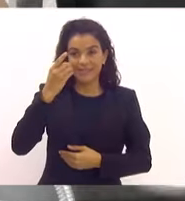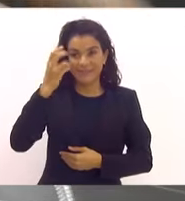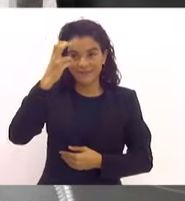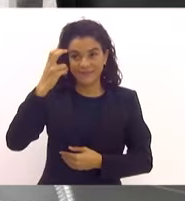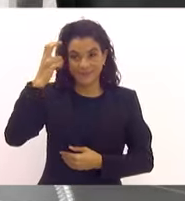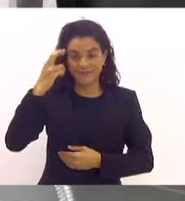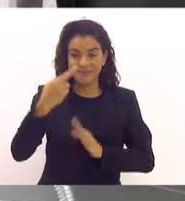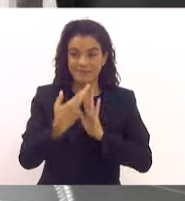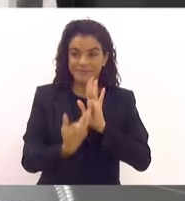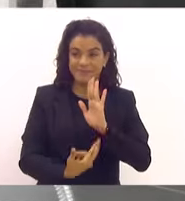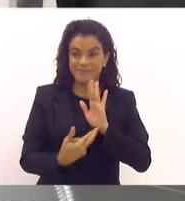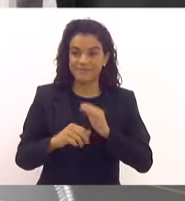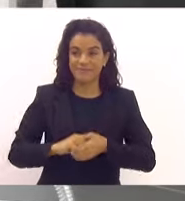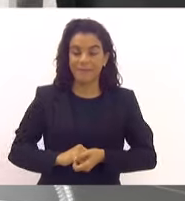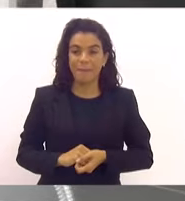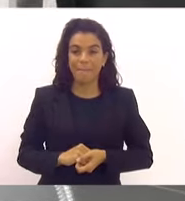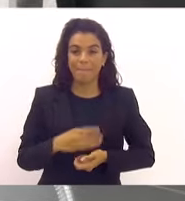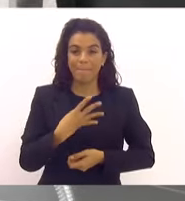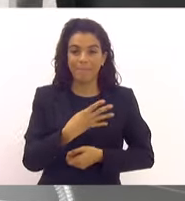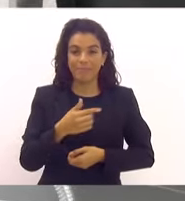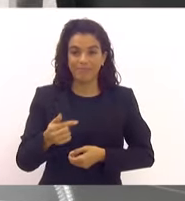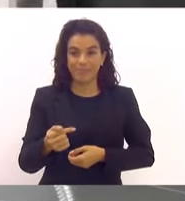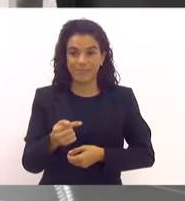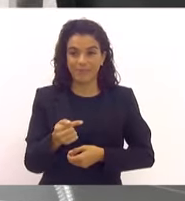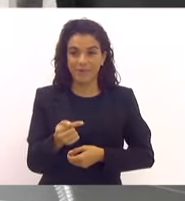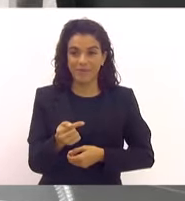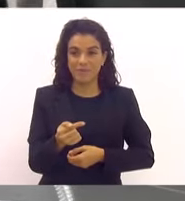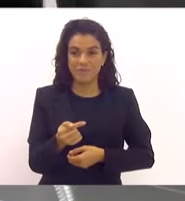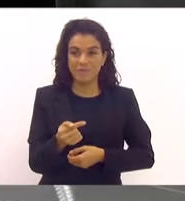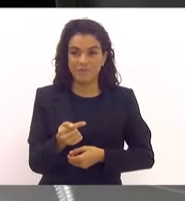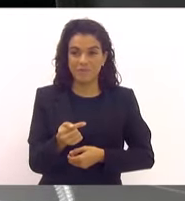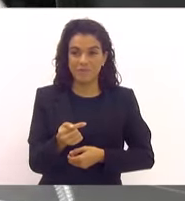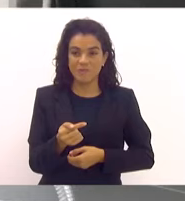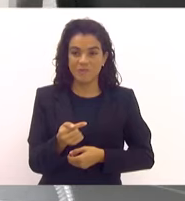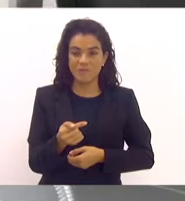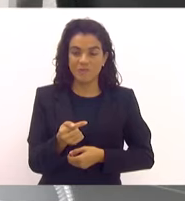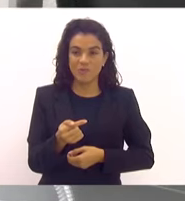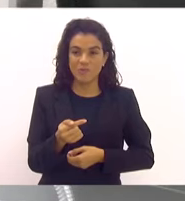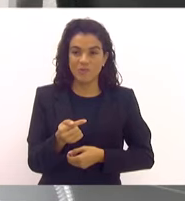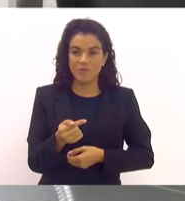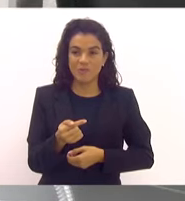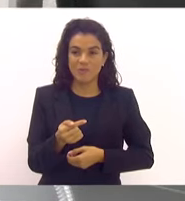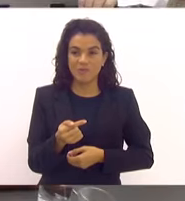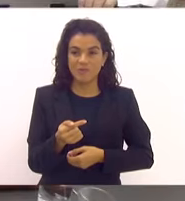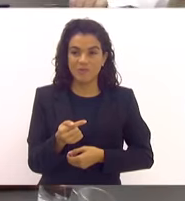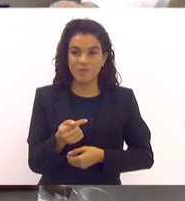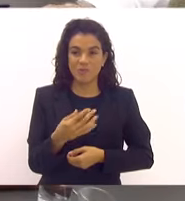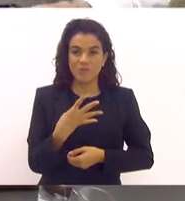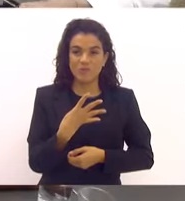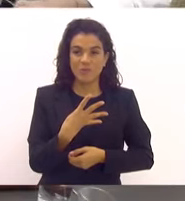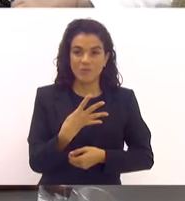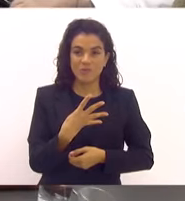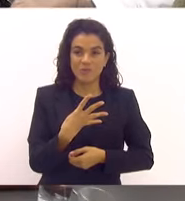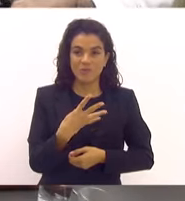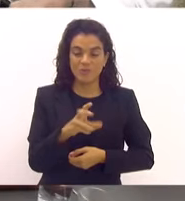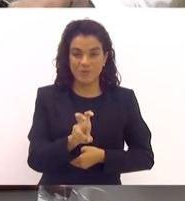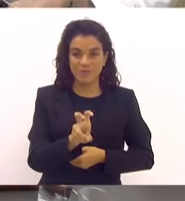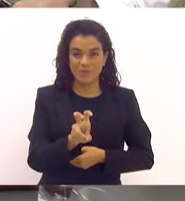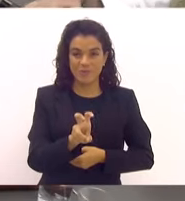o relatório. 47, em fim da pauta. Trata-se do... Desculpa. Então vamos